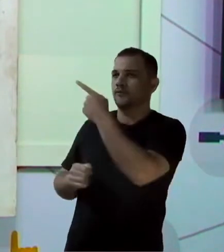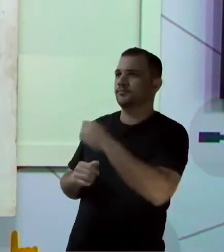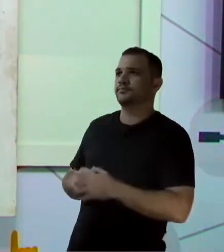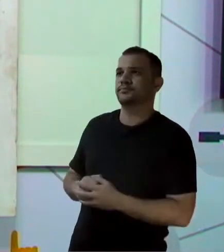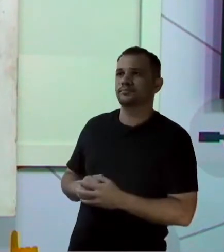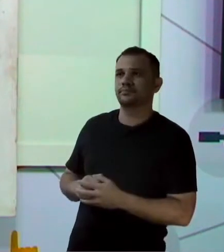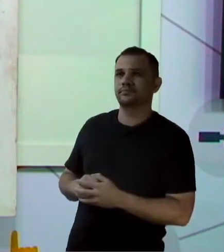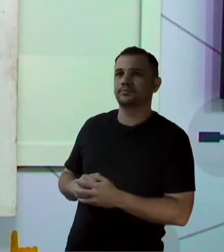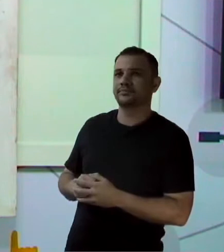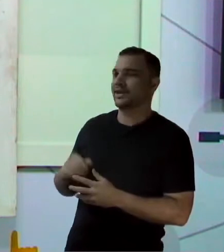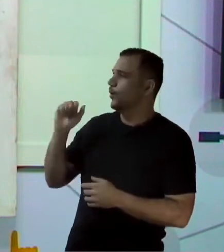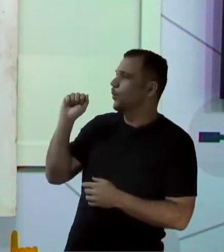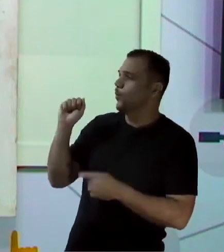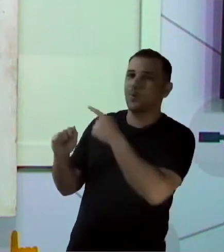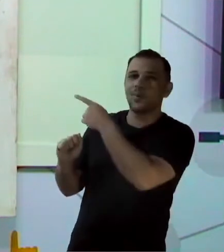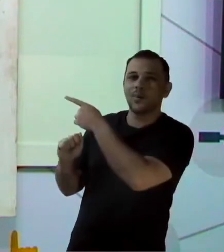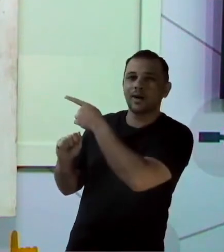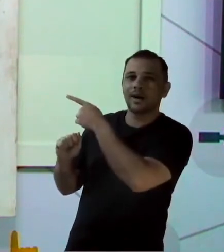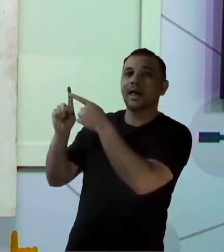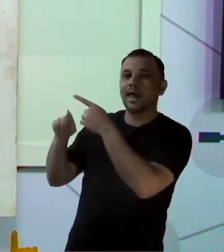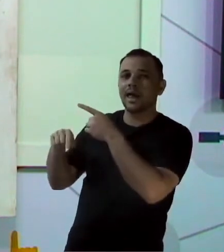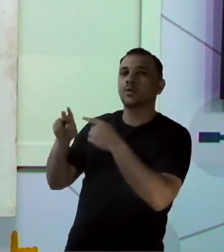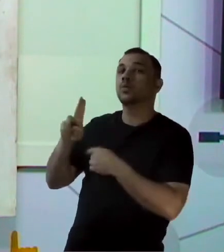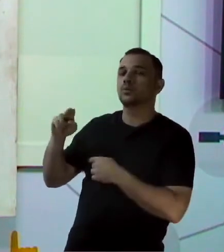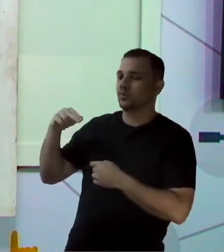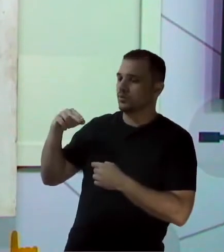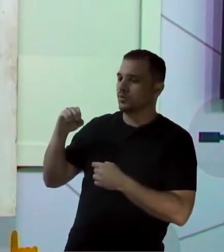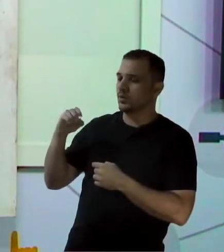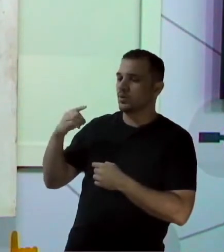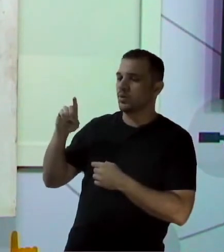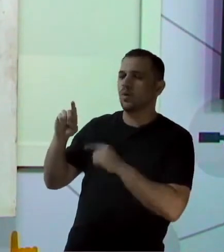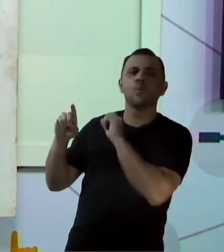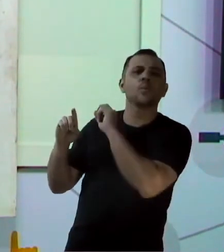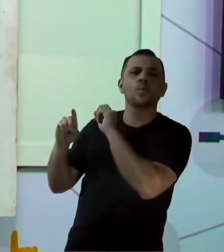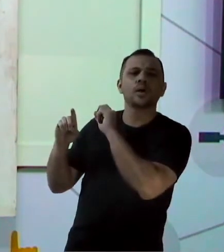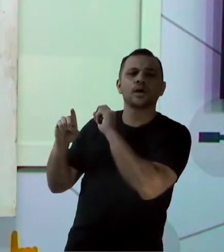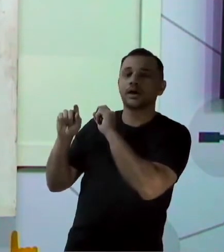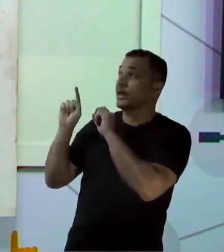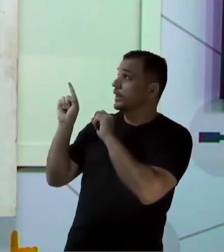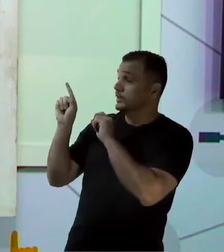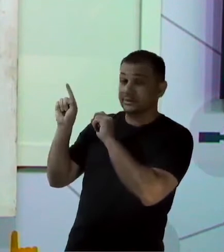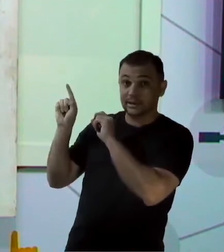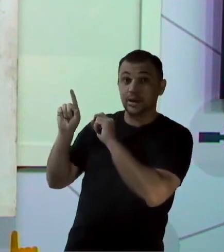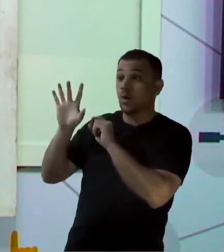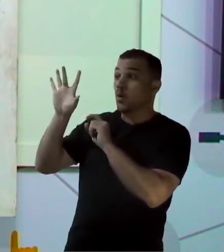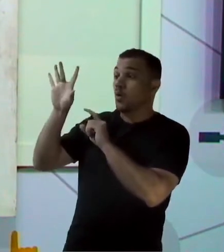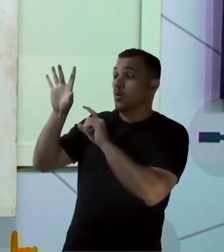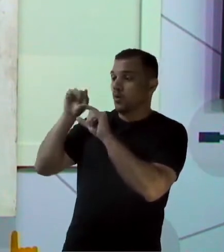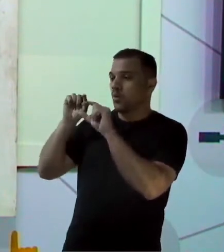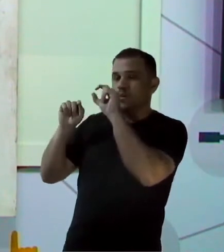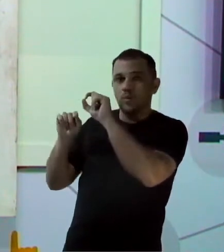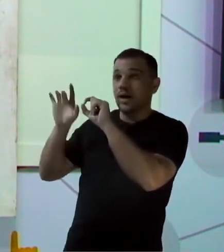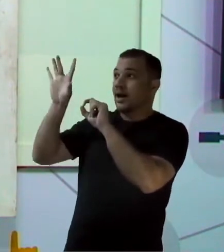nó. O que vem ser o nó? Ponto que une 3 ou mais elementos de um